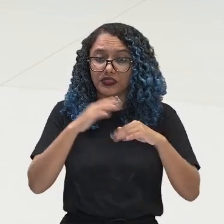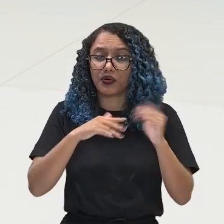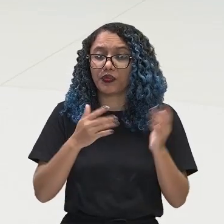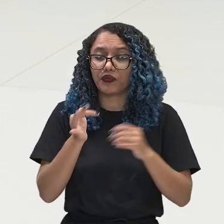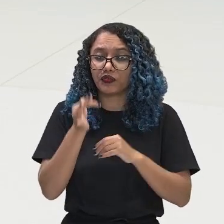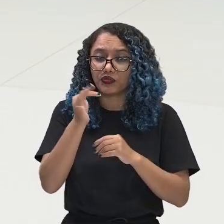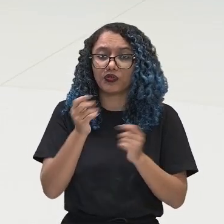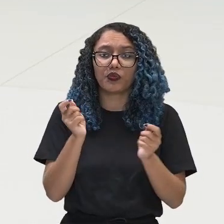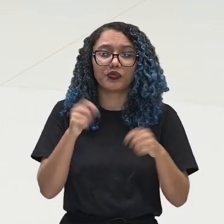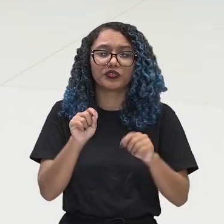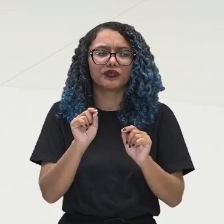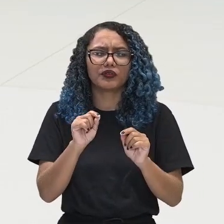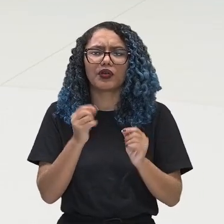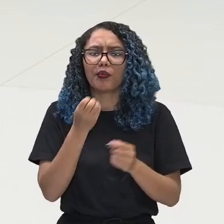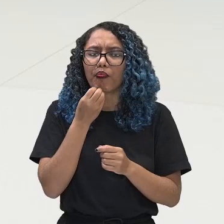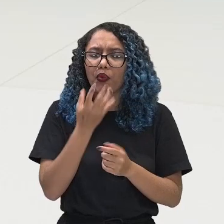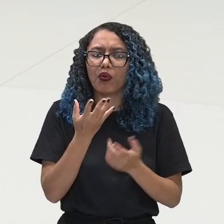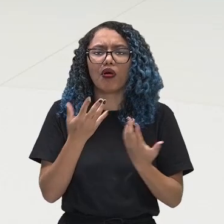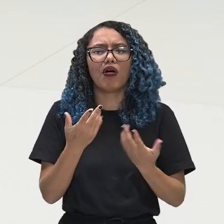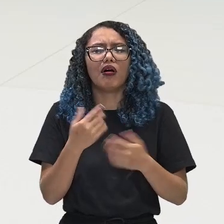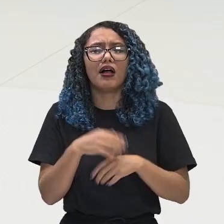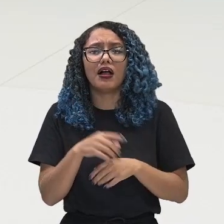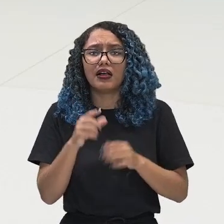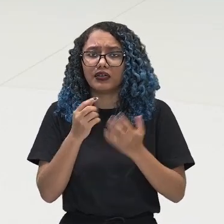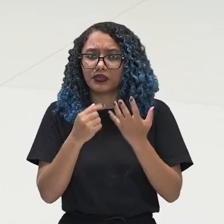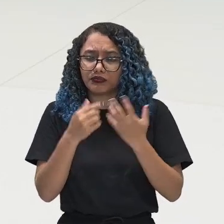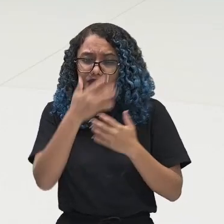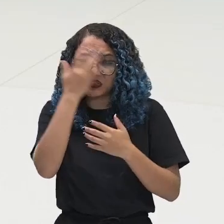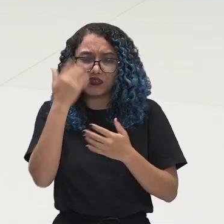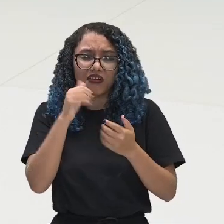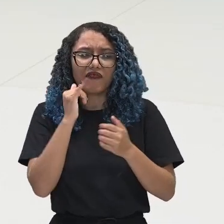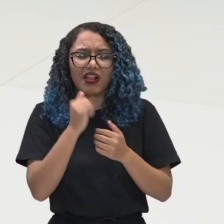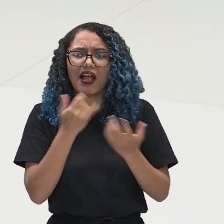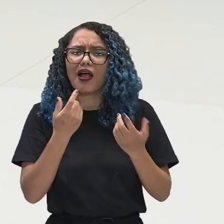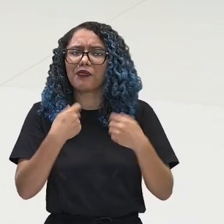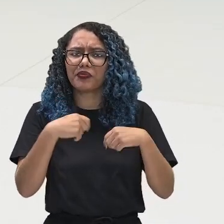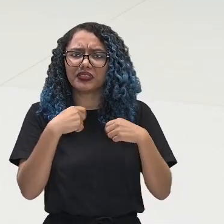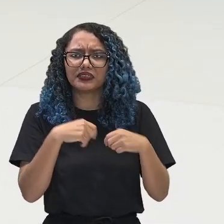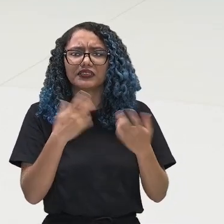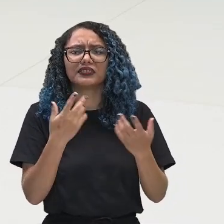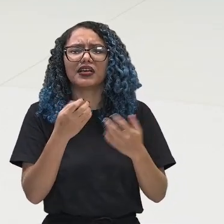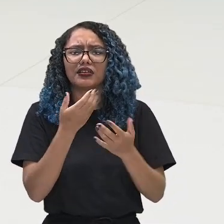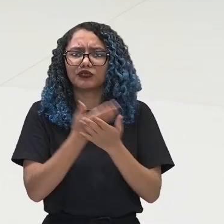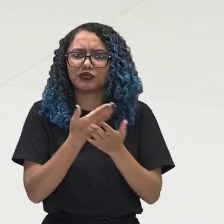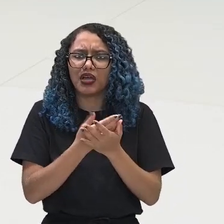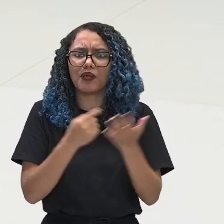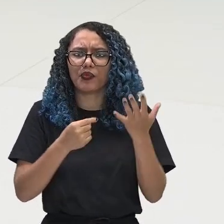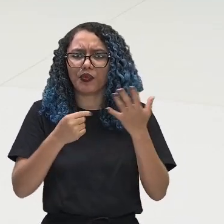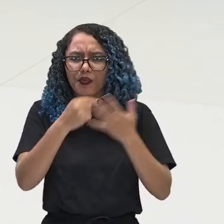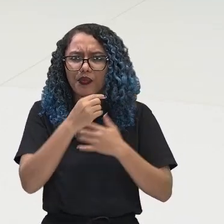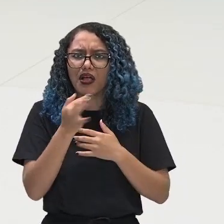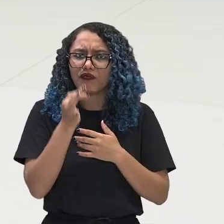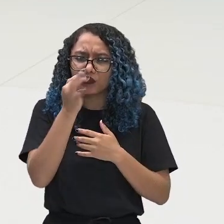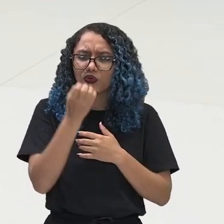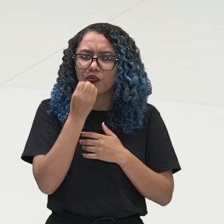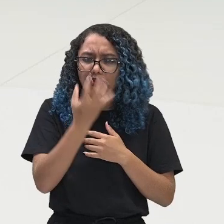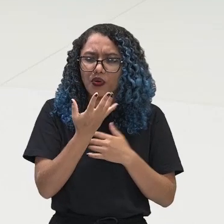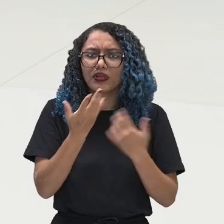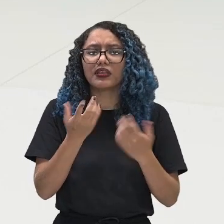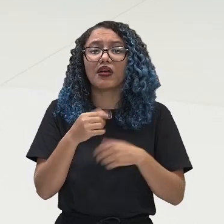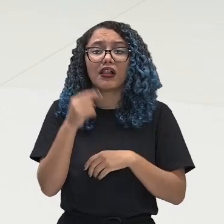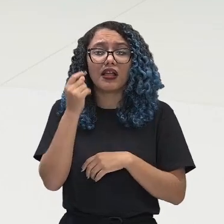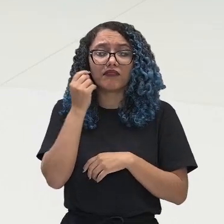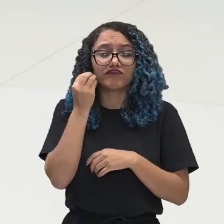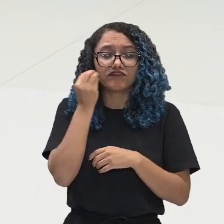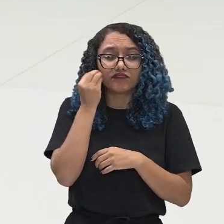não é isso? Olha, você precisa estudar, você precisa fazer isso para então o seu futuro ser próspero. E aí ela começa a tentar ali nos convencer de que, de